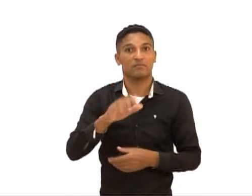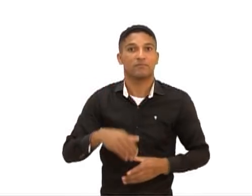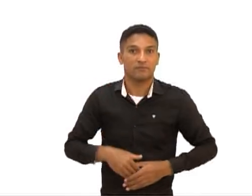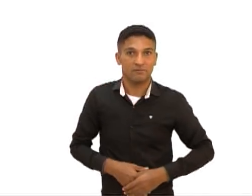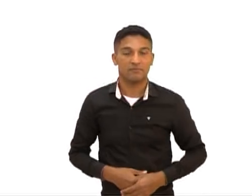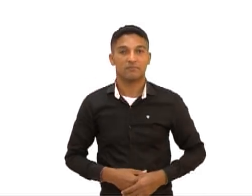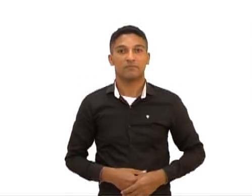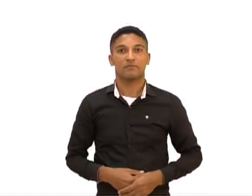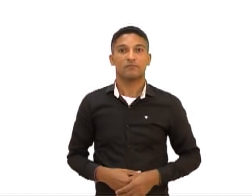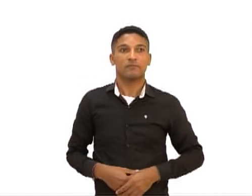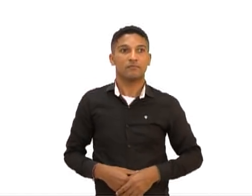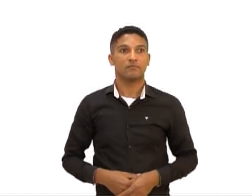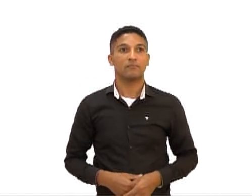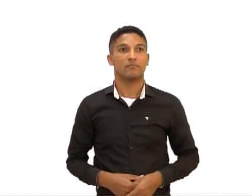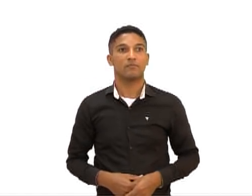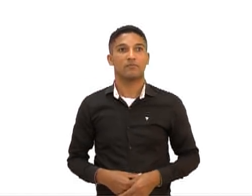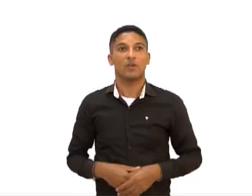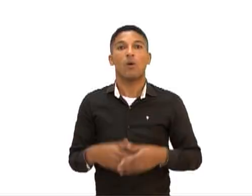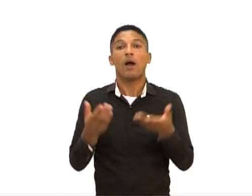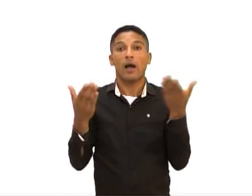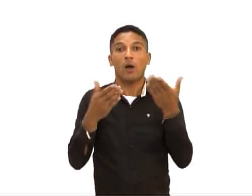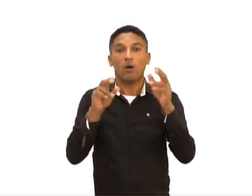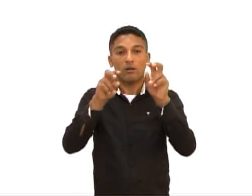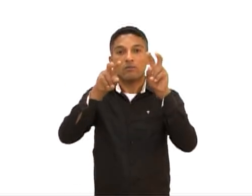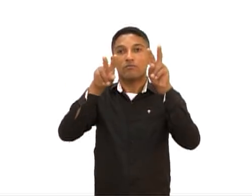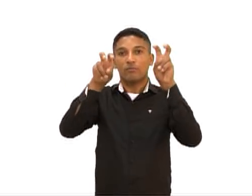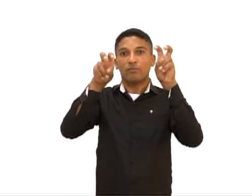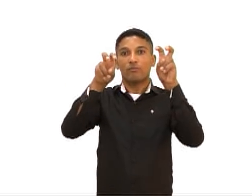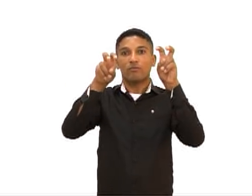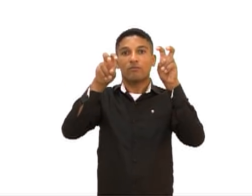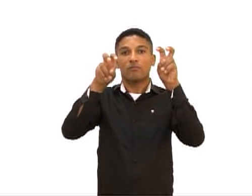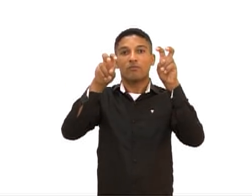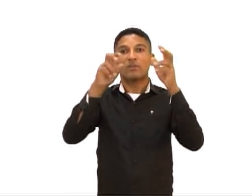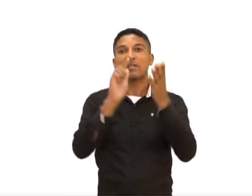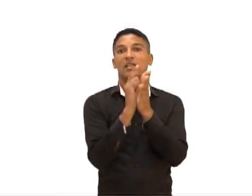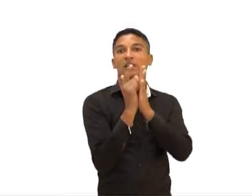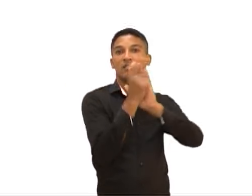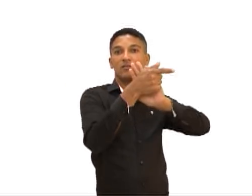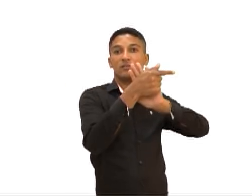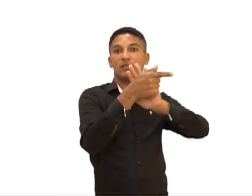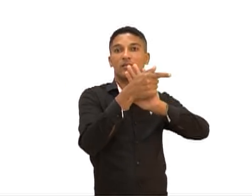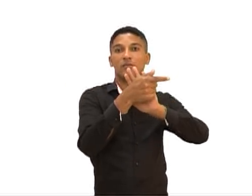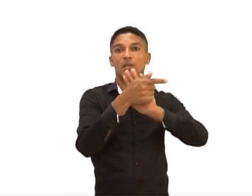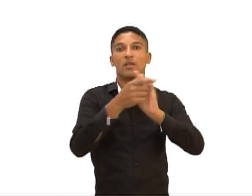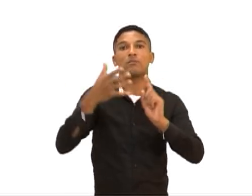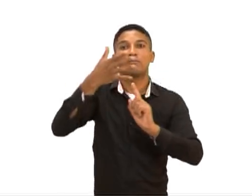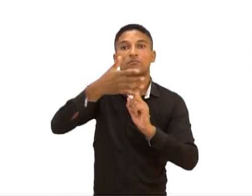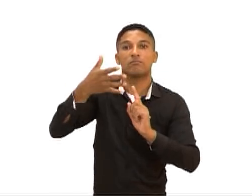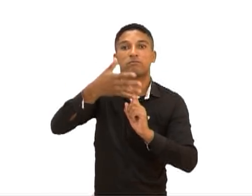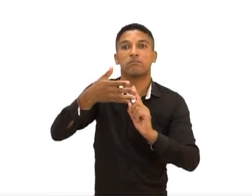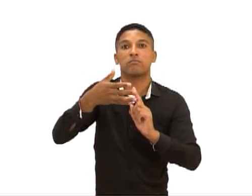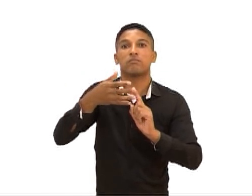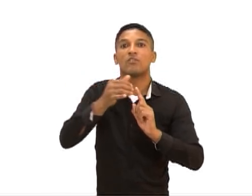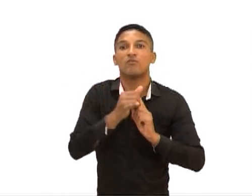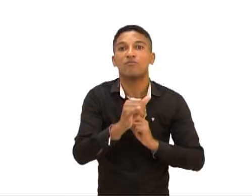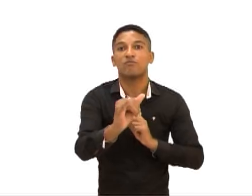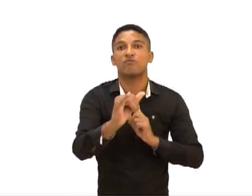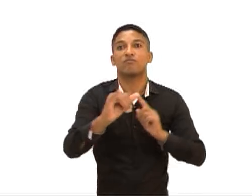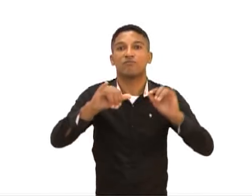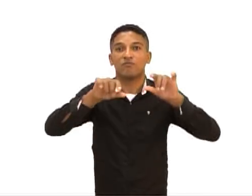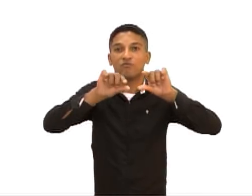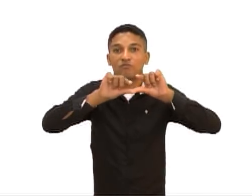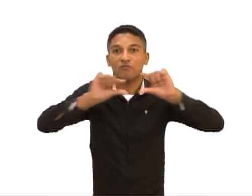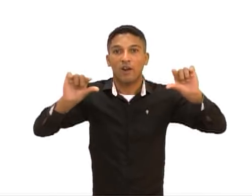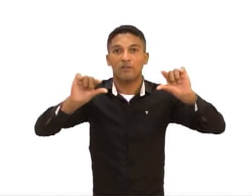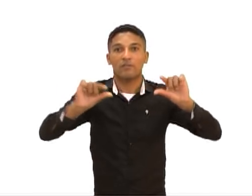Então, vejam que a definição trazida para a gente repensar aí essas questões nessa aula, diz o seguinte: são